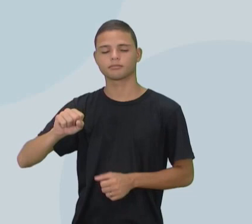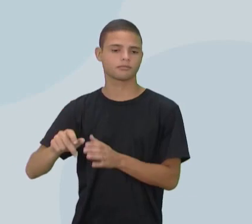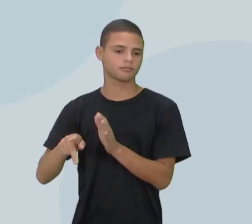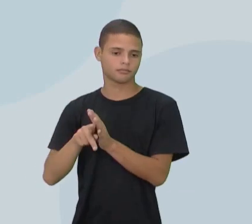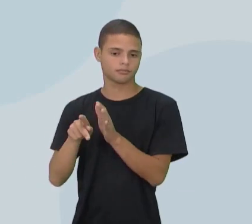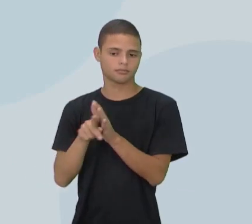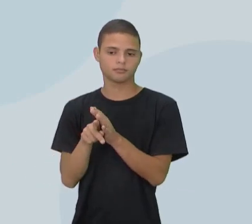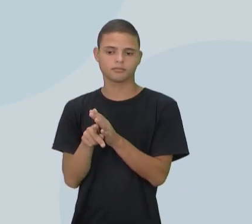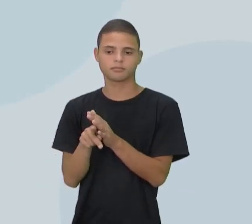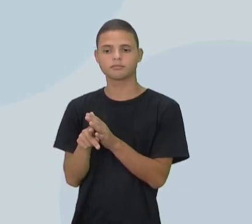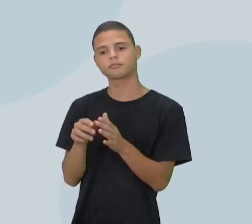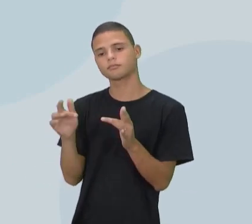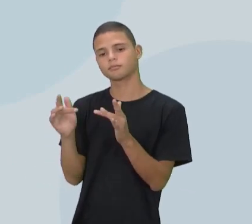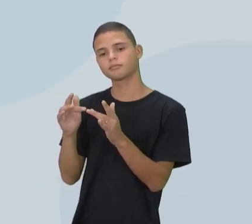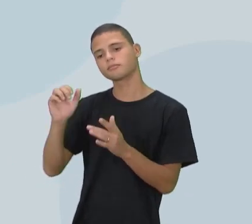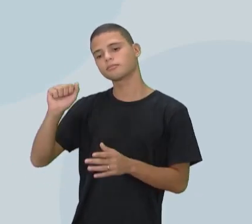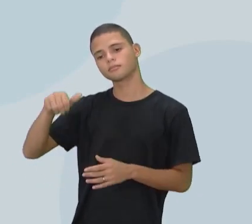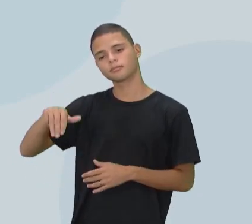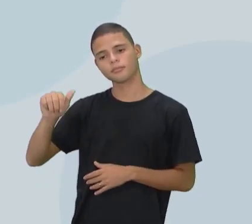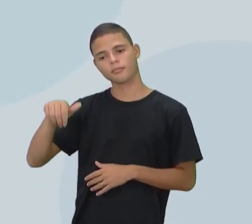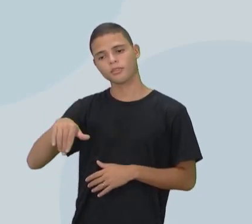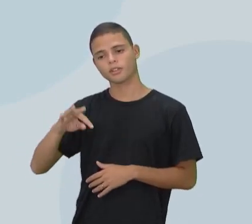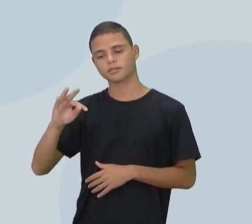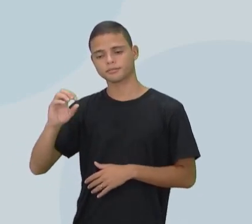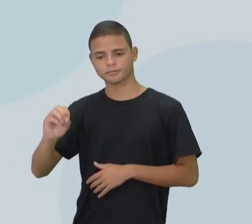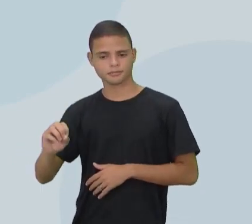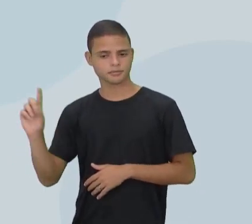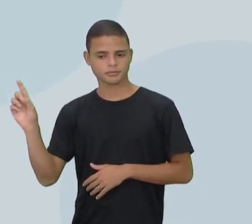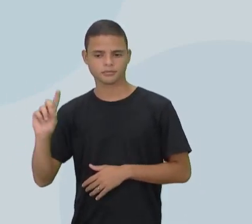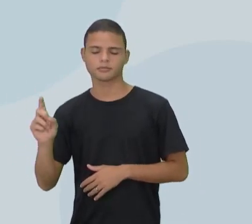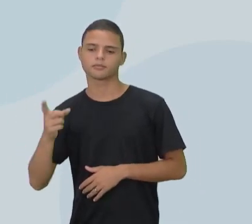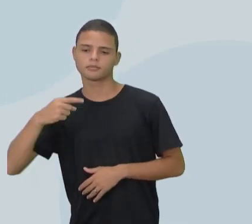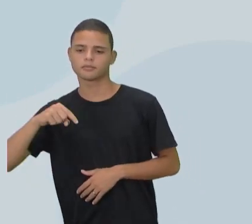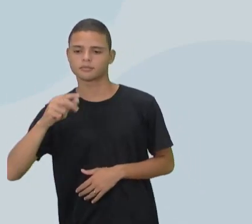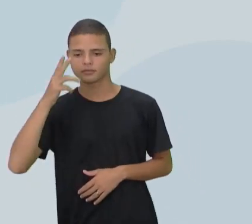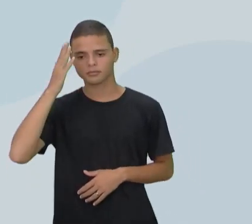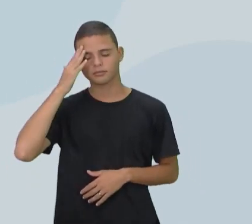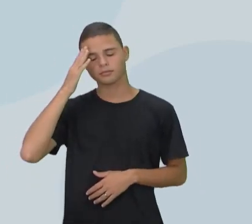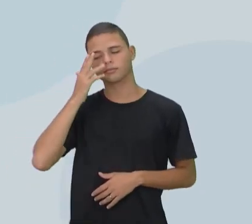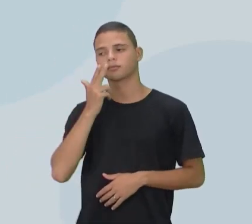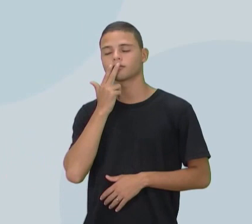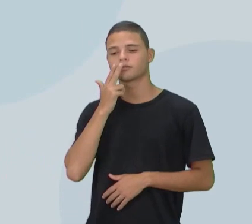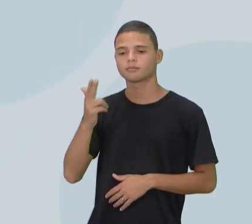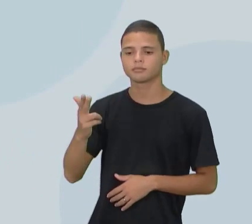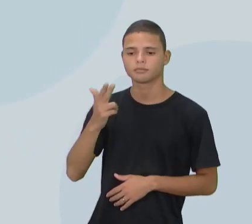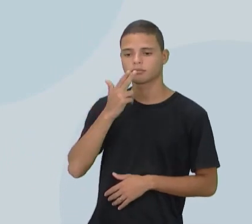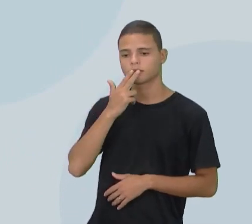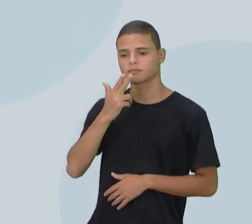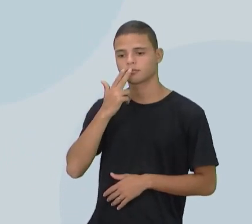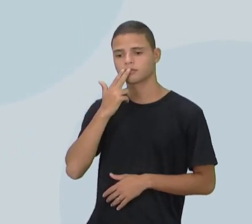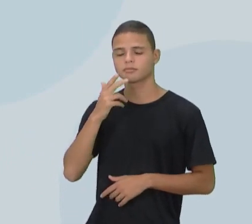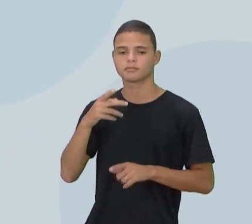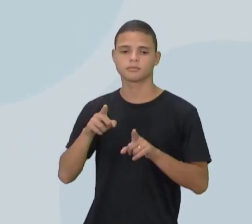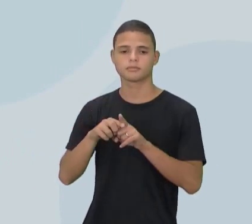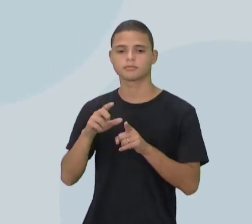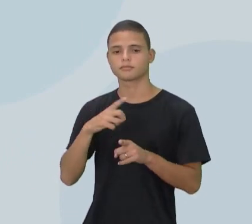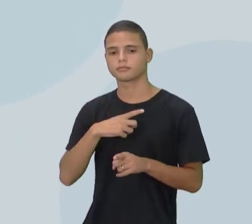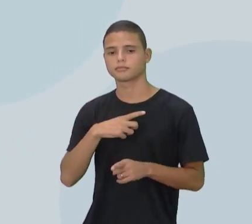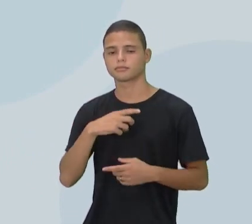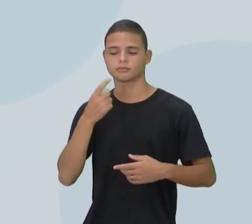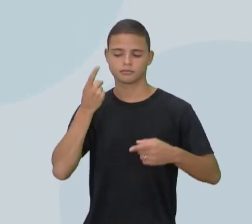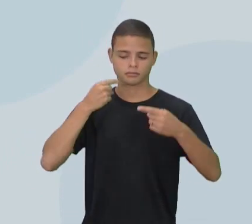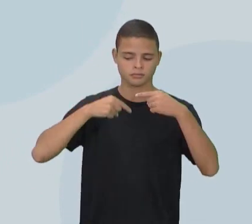provocado só pelo contato do amianto. A gente sabe que o fumo, né, ele acaba também provocando o câncer de